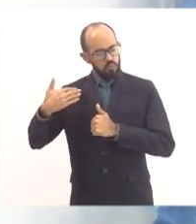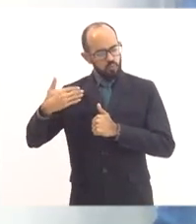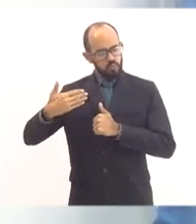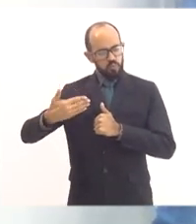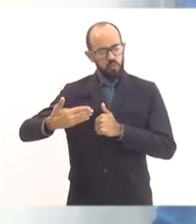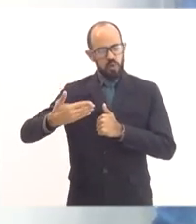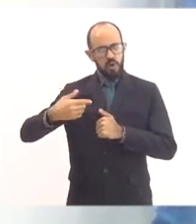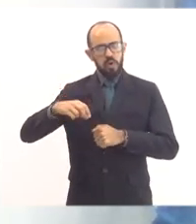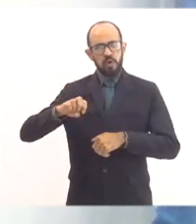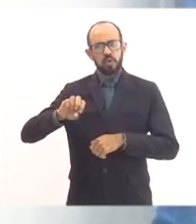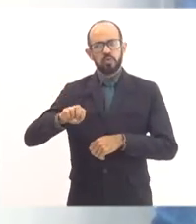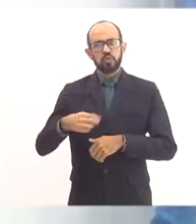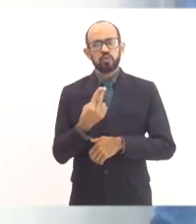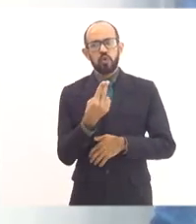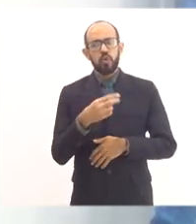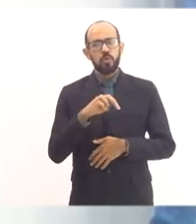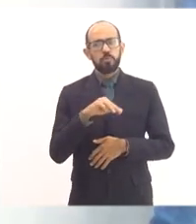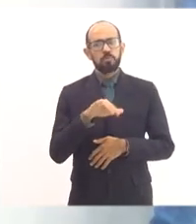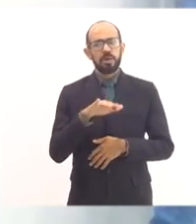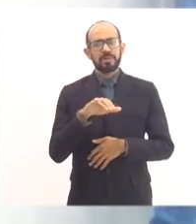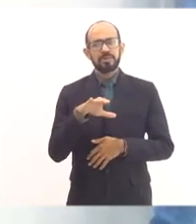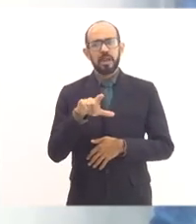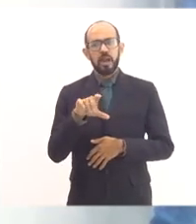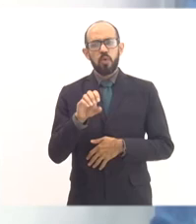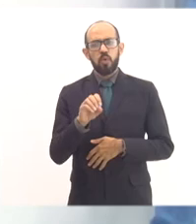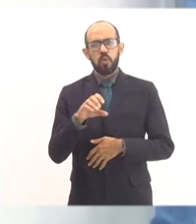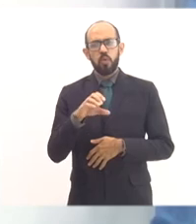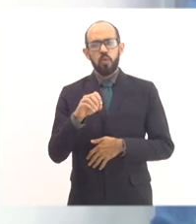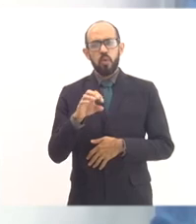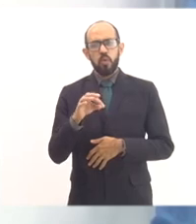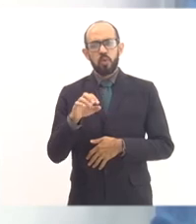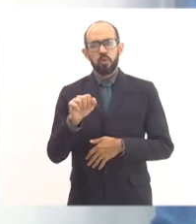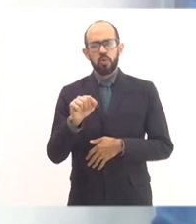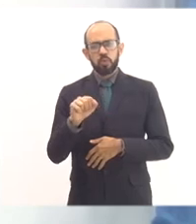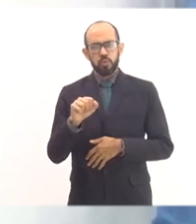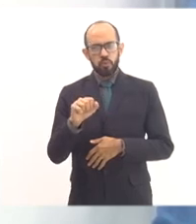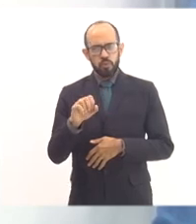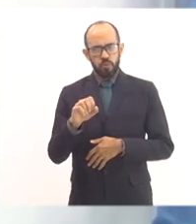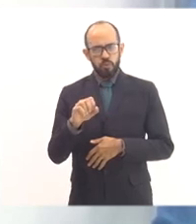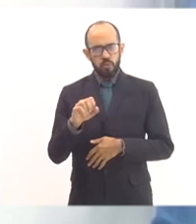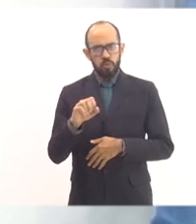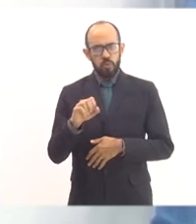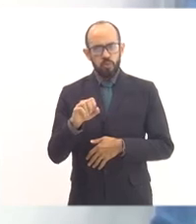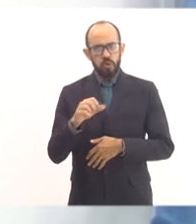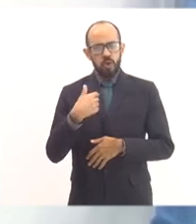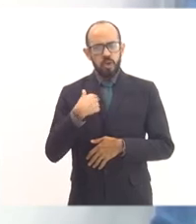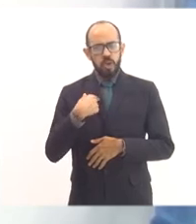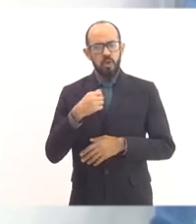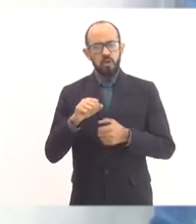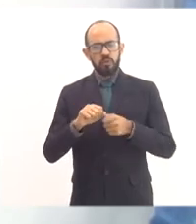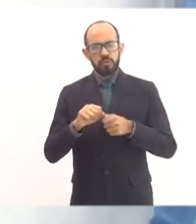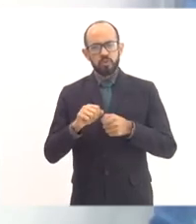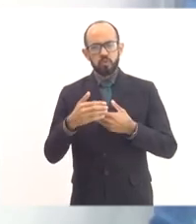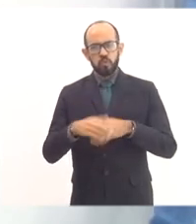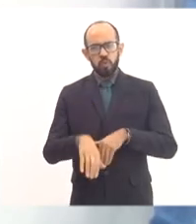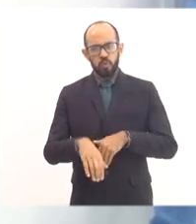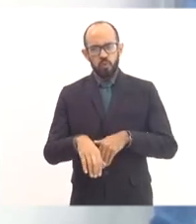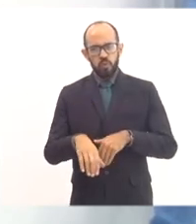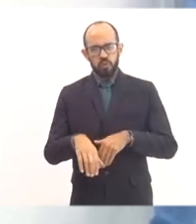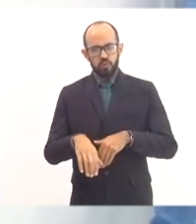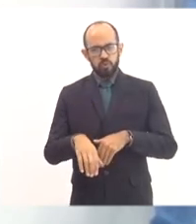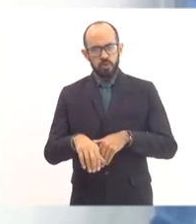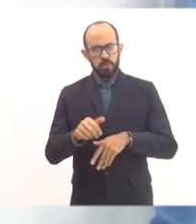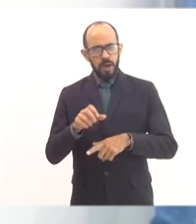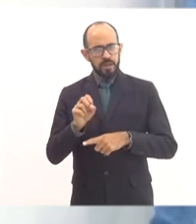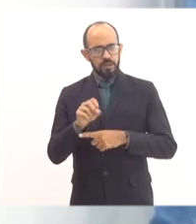sou o Marcelo Couto, inscrição 46573. Eu prestei um concurso para servir a tropa.